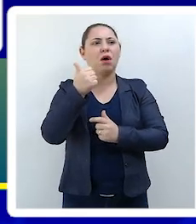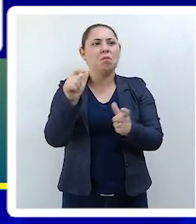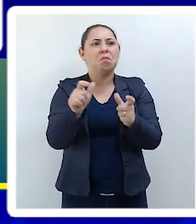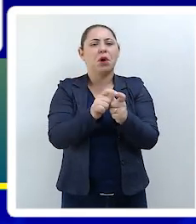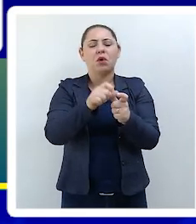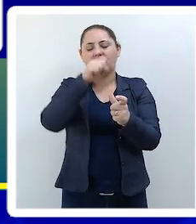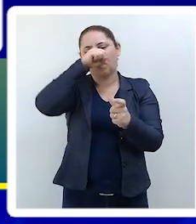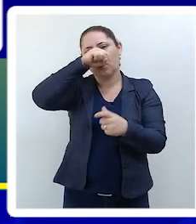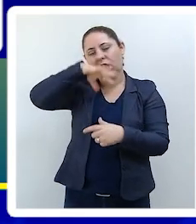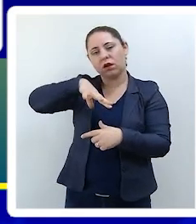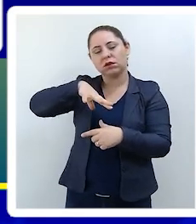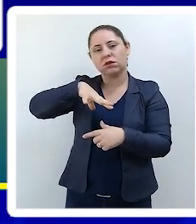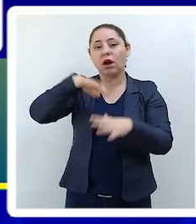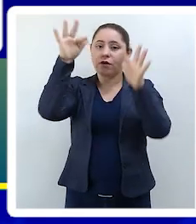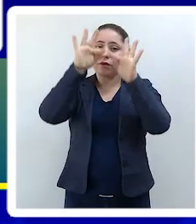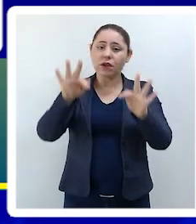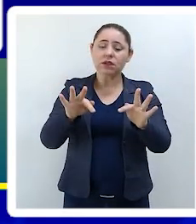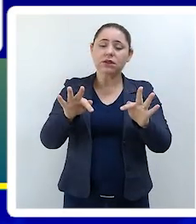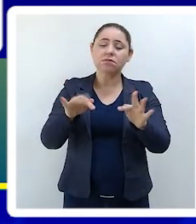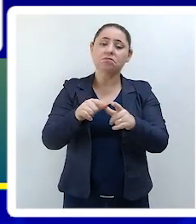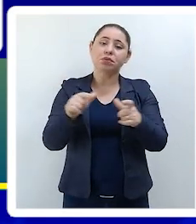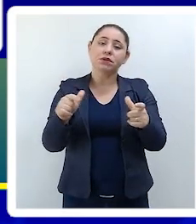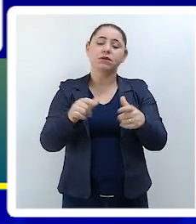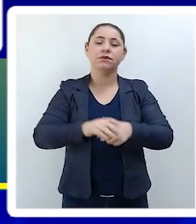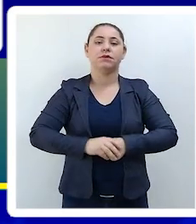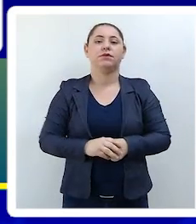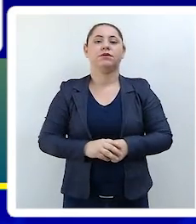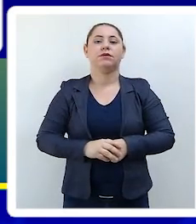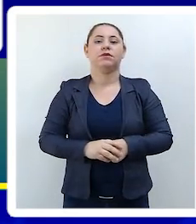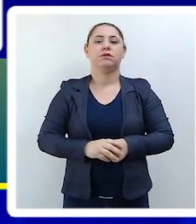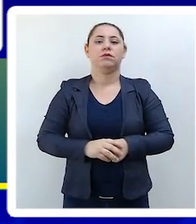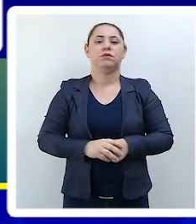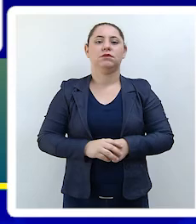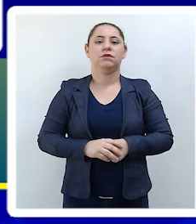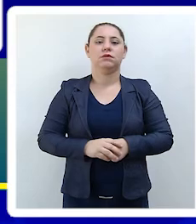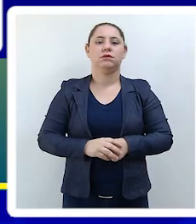violência, é um mundo com mais felicidade.